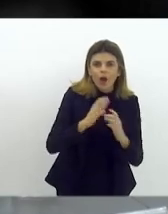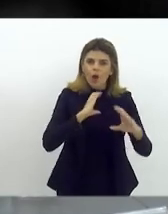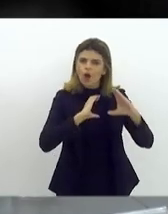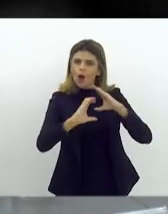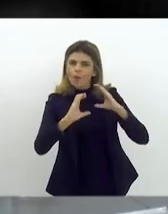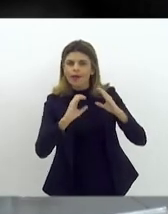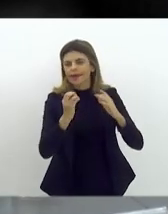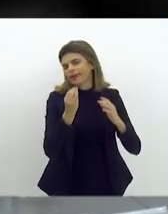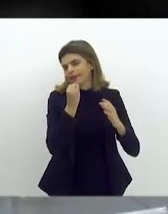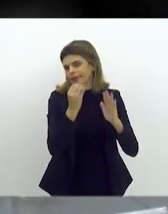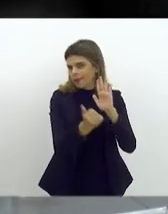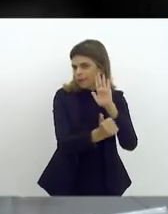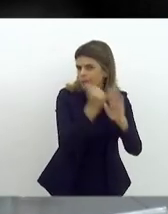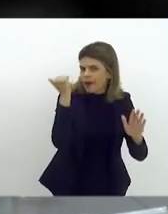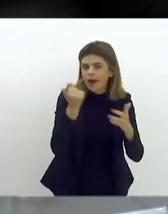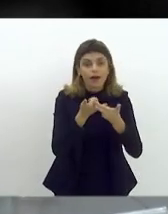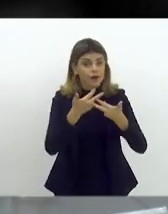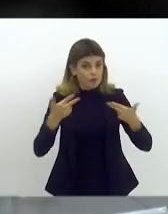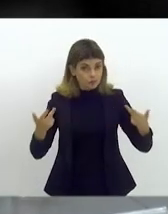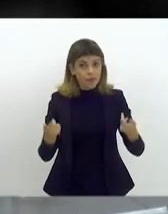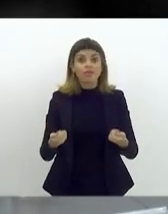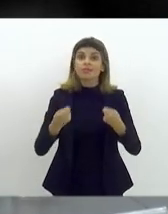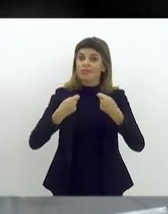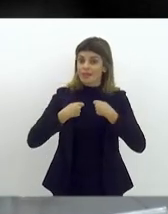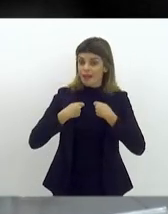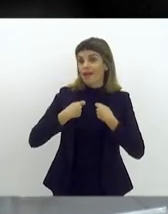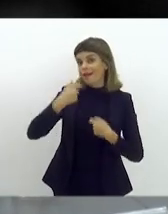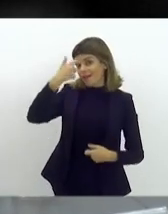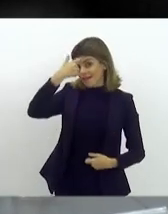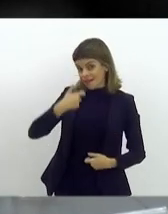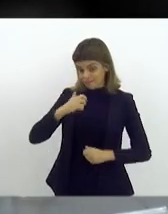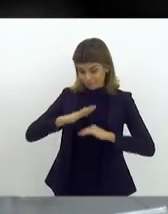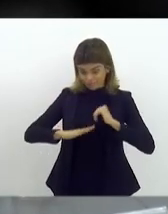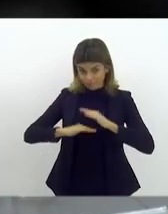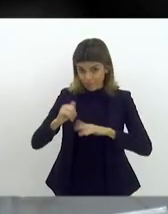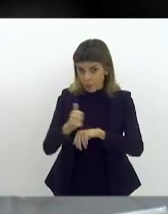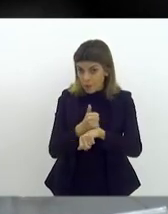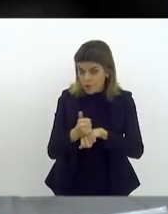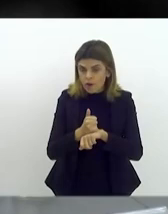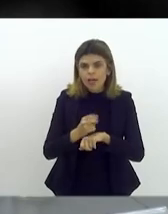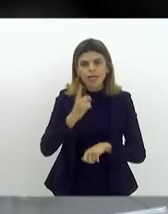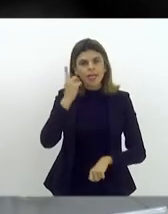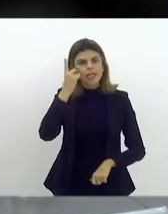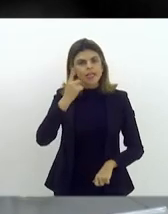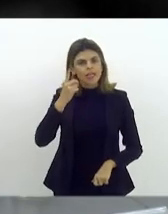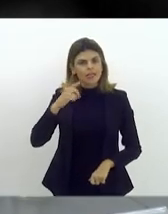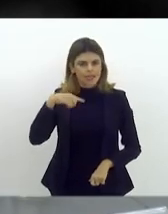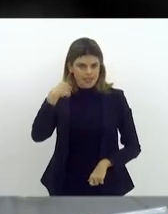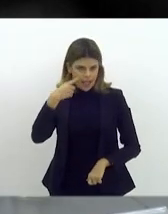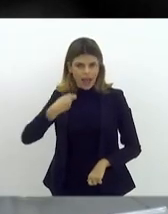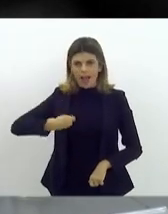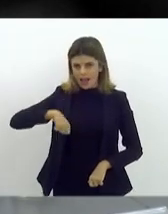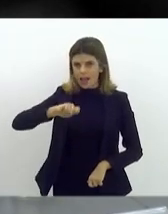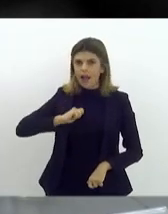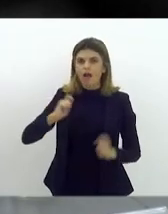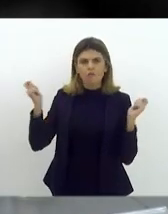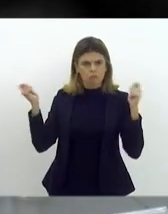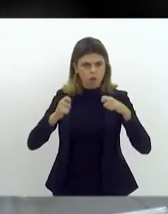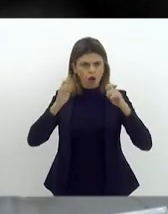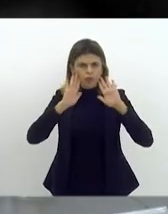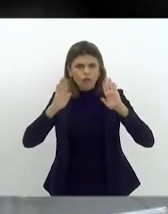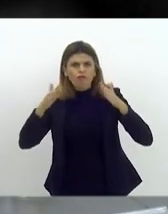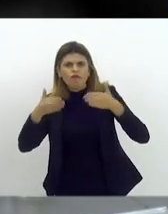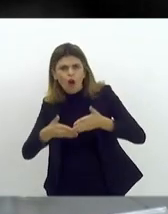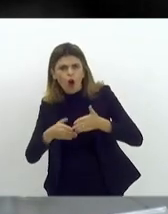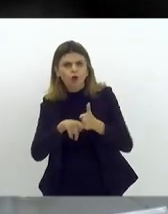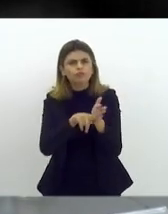então dá mais uma ferramenta para que o delegado possa é aprofundar as suas investigações né Além disso